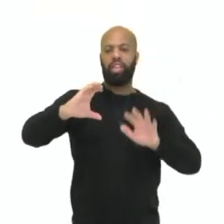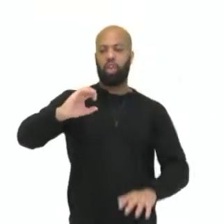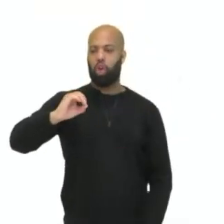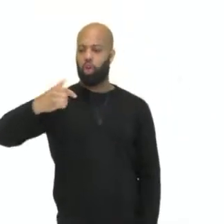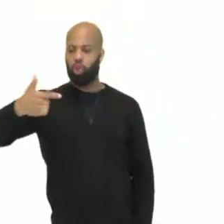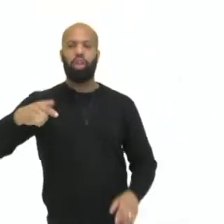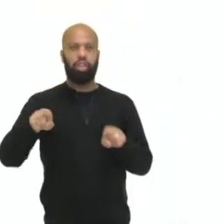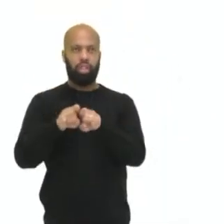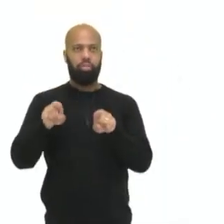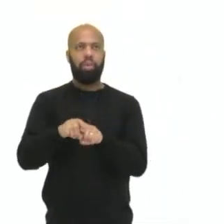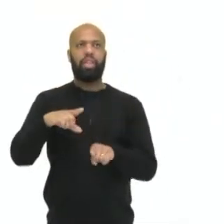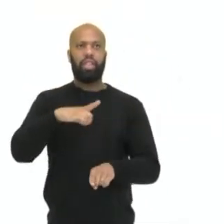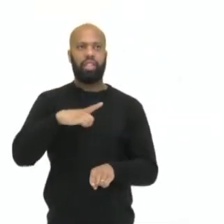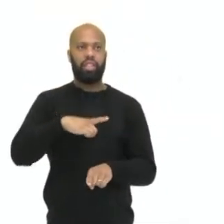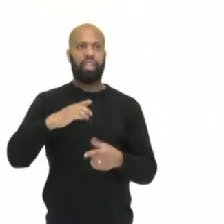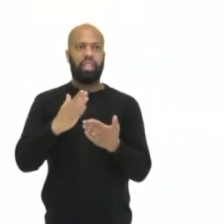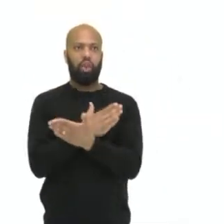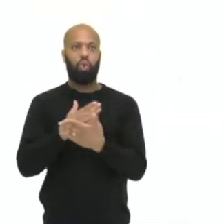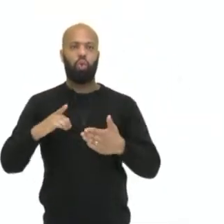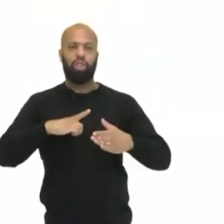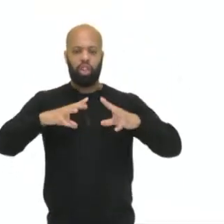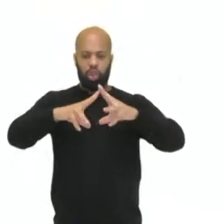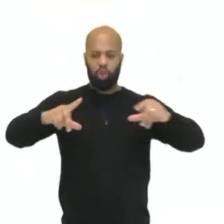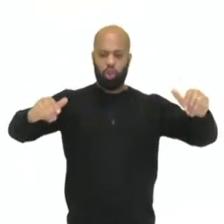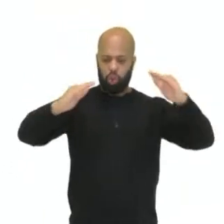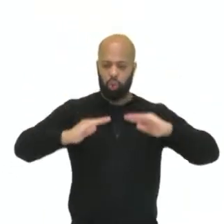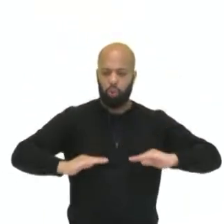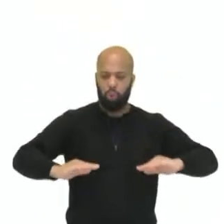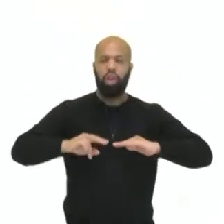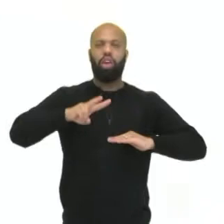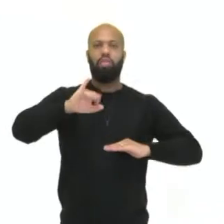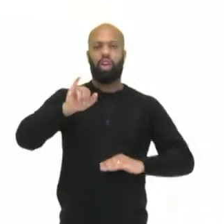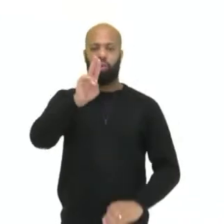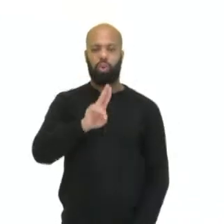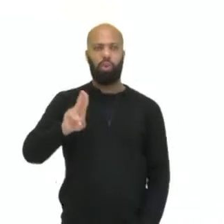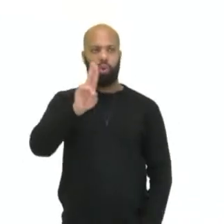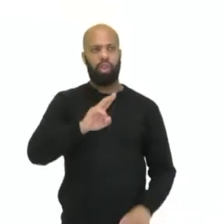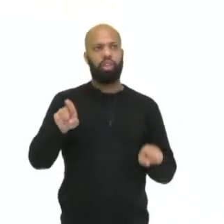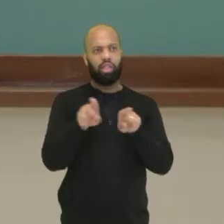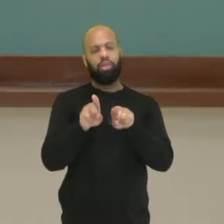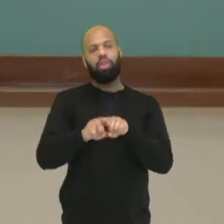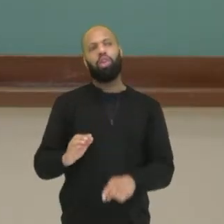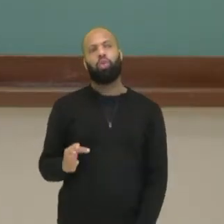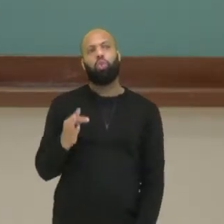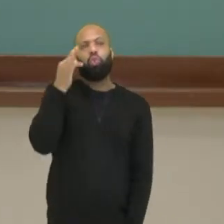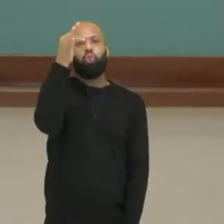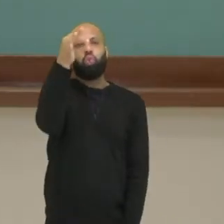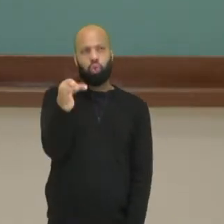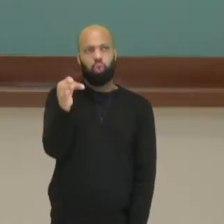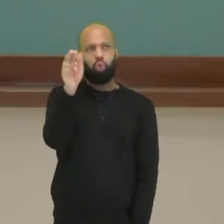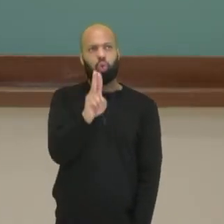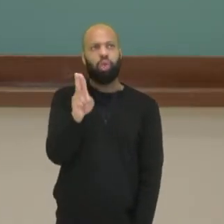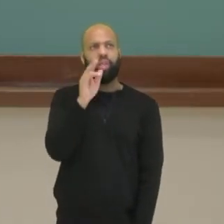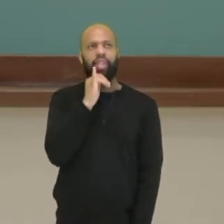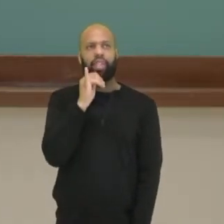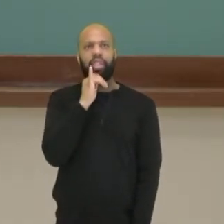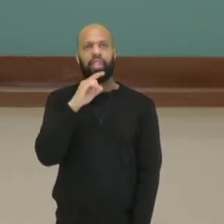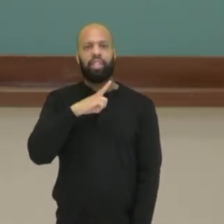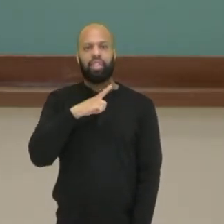né, do solo e tal, que vão servir de combustíveis, né, supostamente aí como